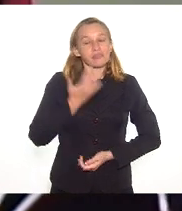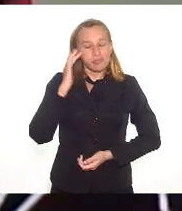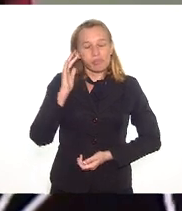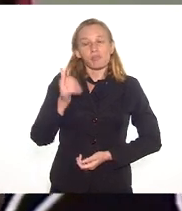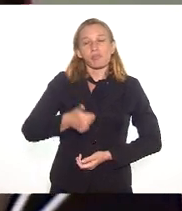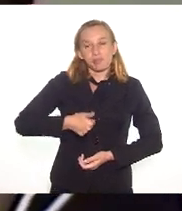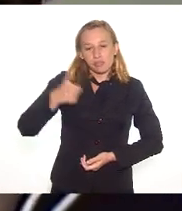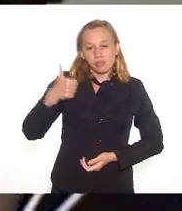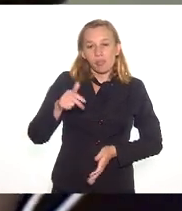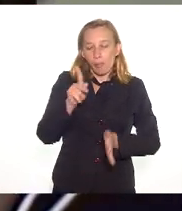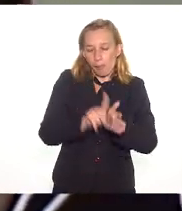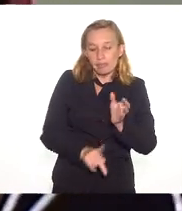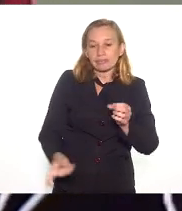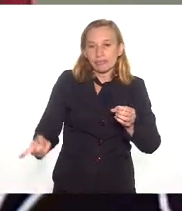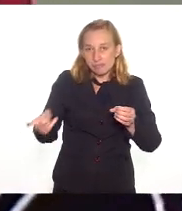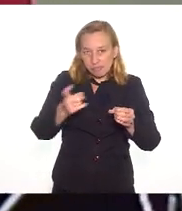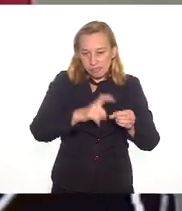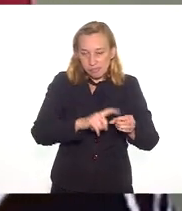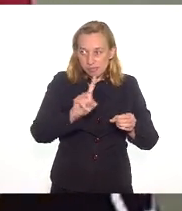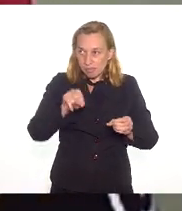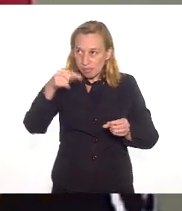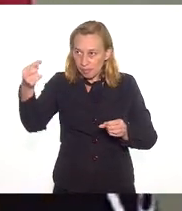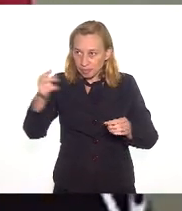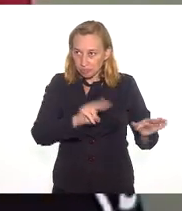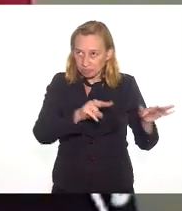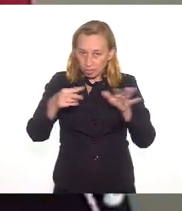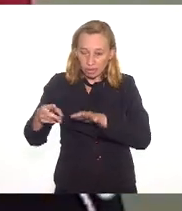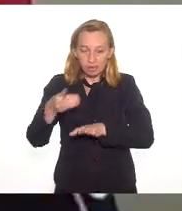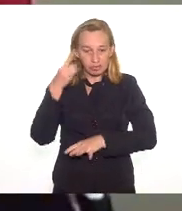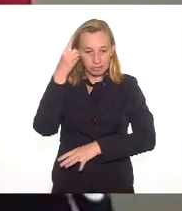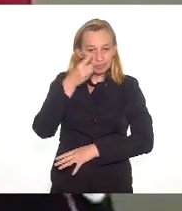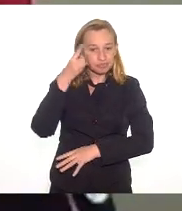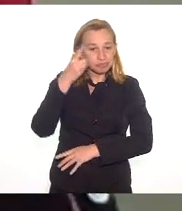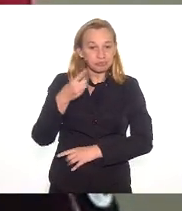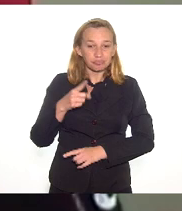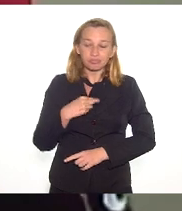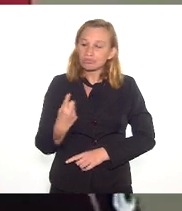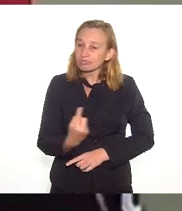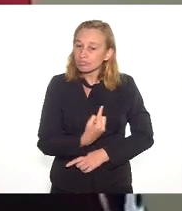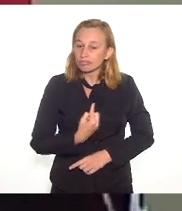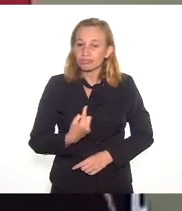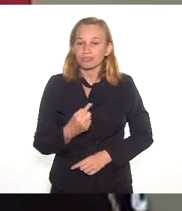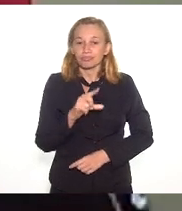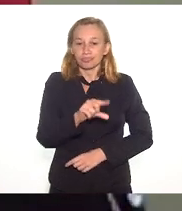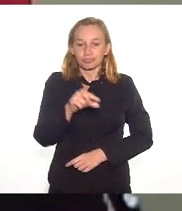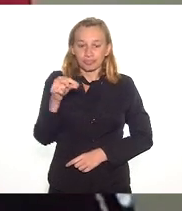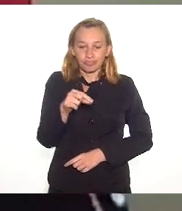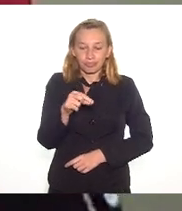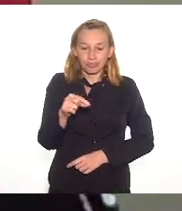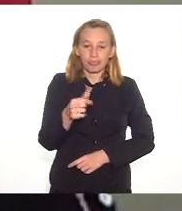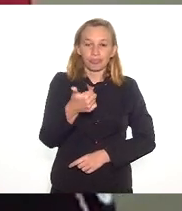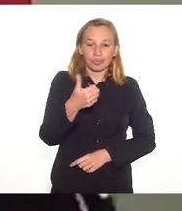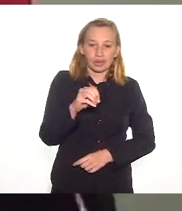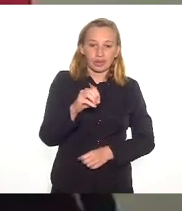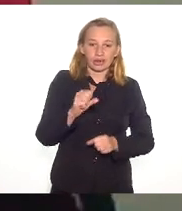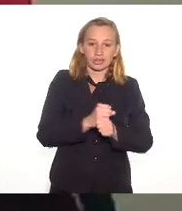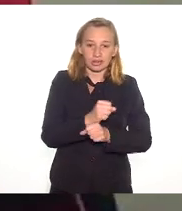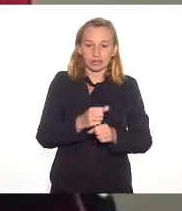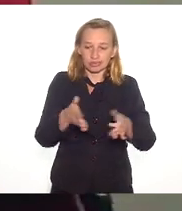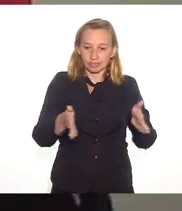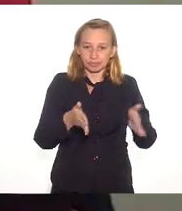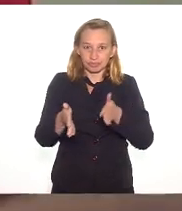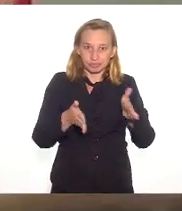o projeto voltar na semana seguinte, deputado, é que nós preferimos fazer pelo prazo de 10 anos,